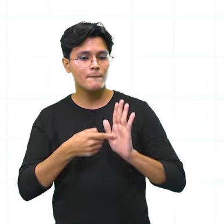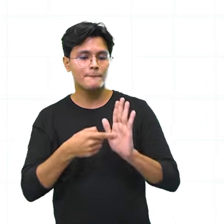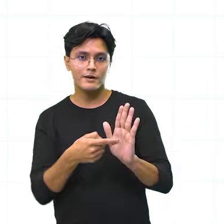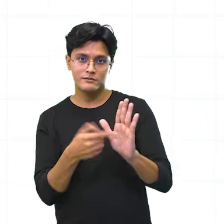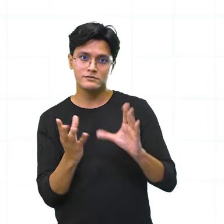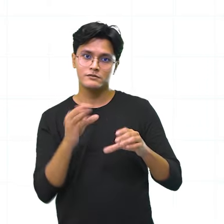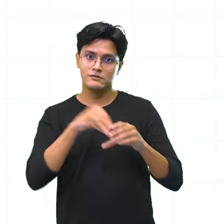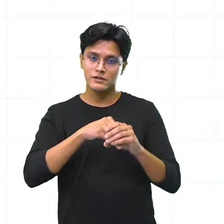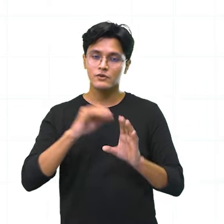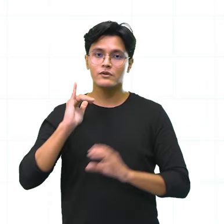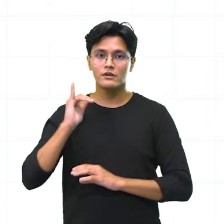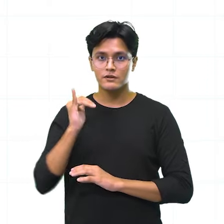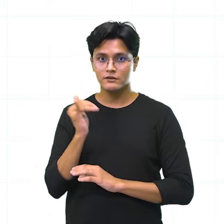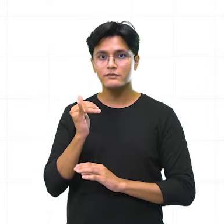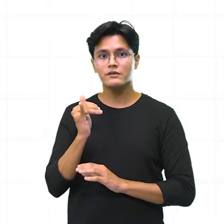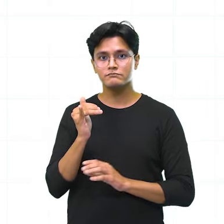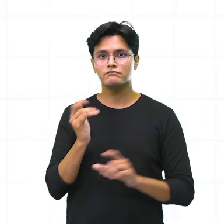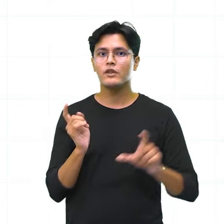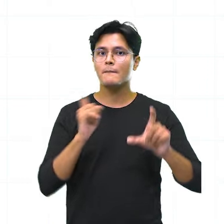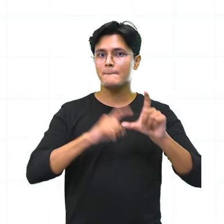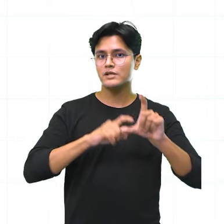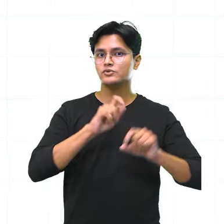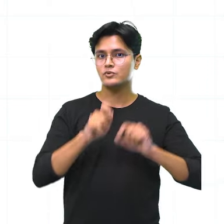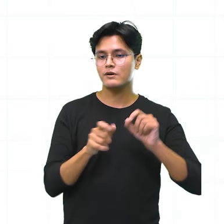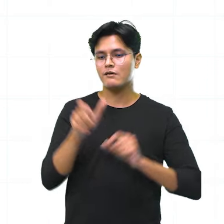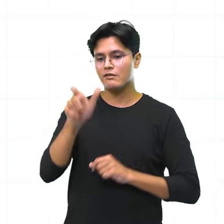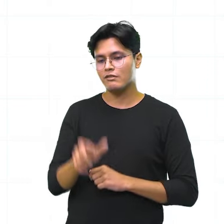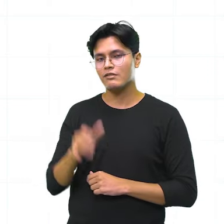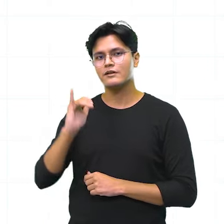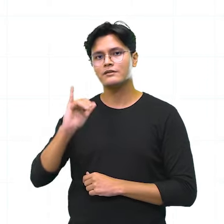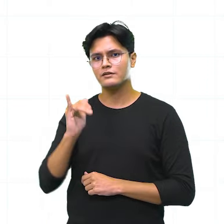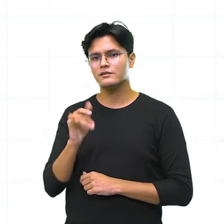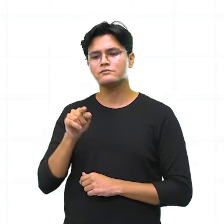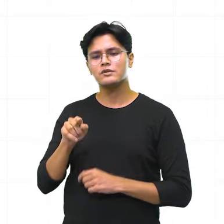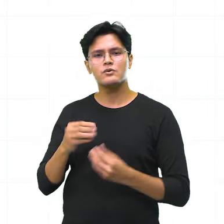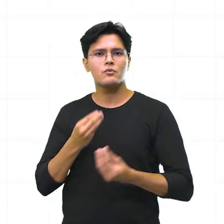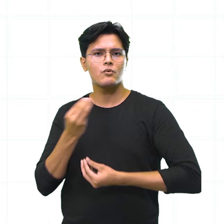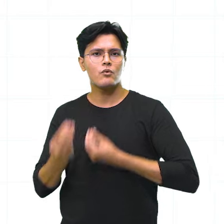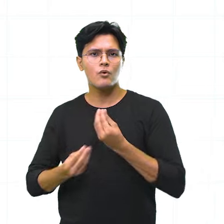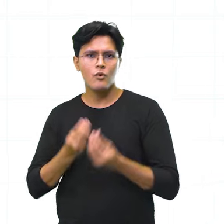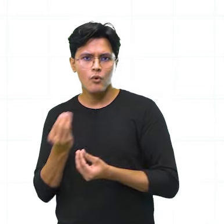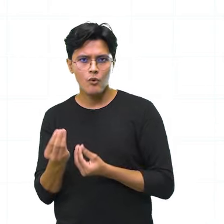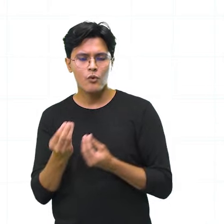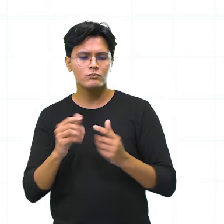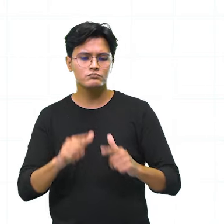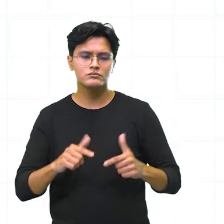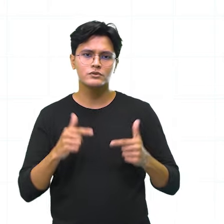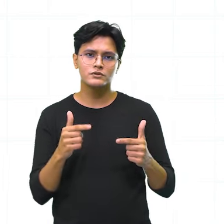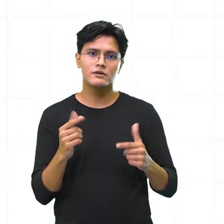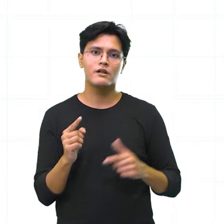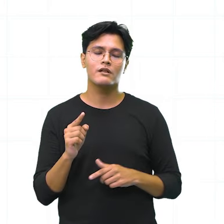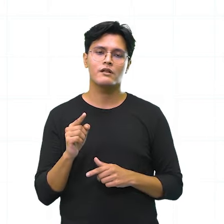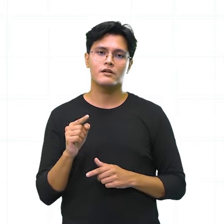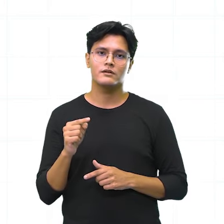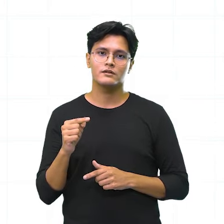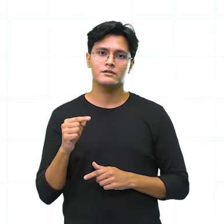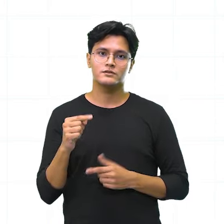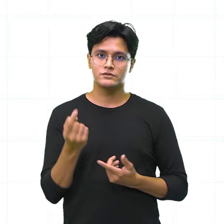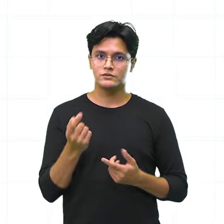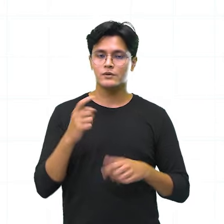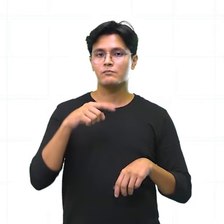na nossa narrativa, ele depende do narrador, né? De como que o narrador vai empregar isso, então, lá no